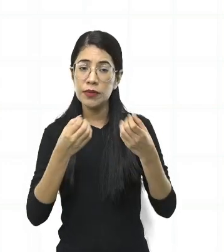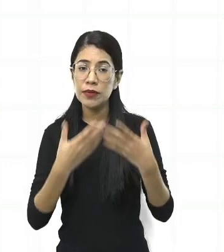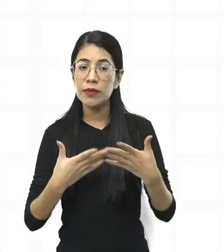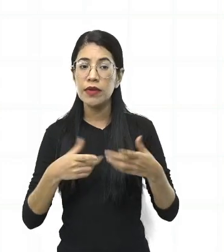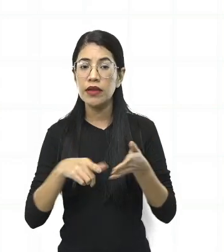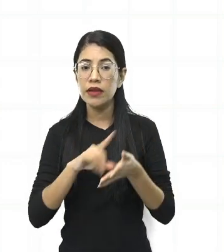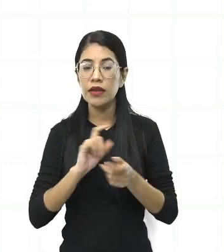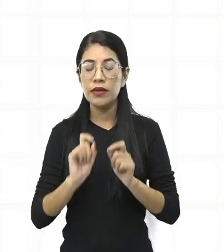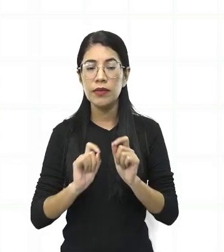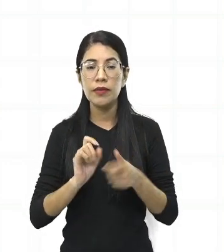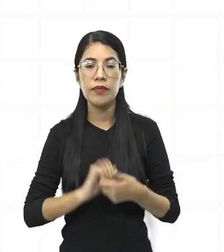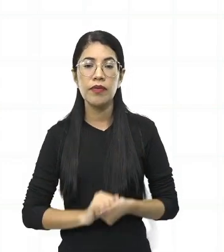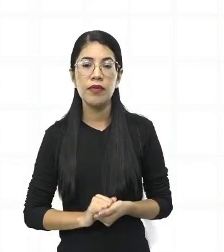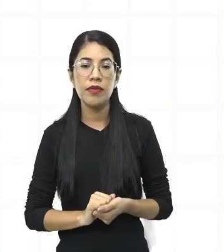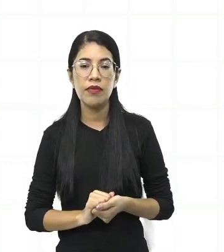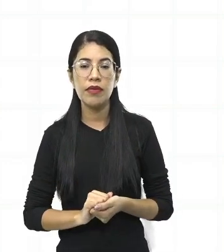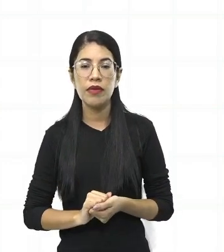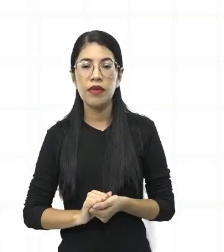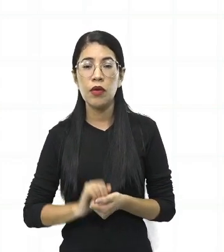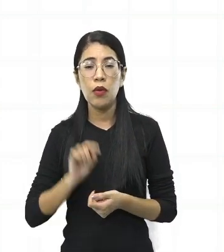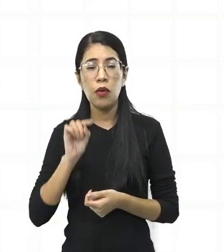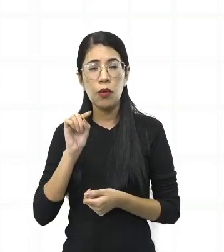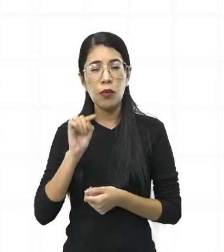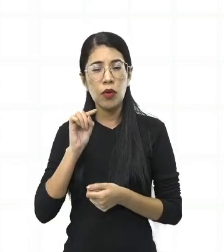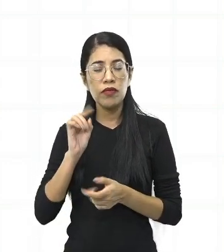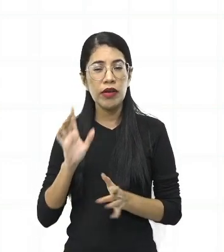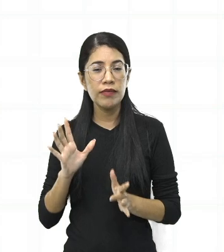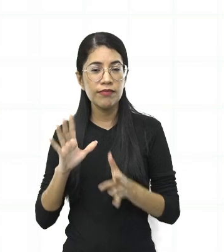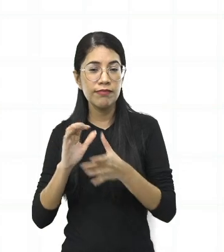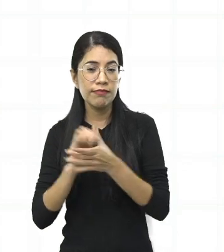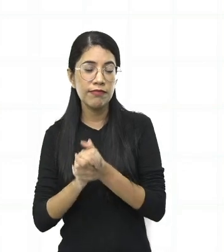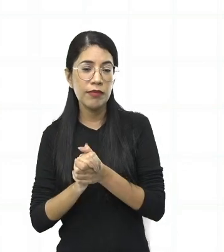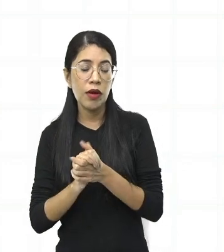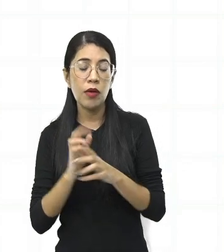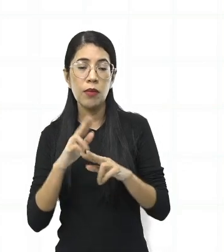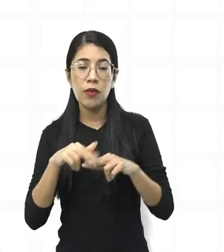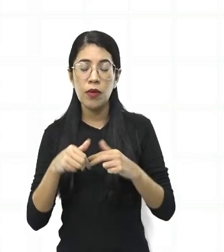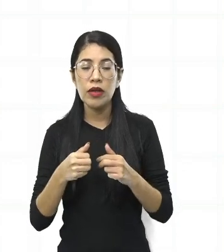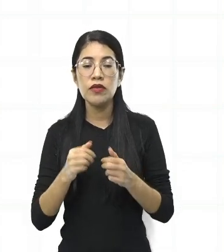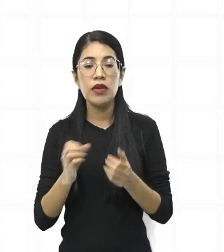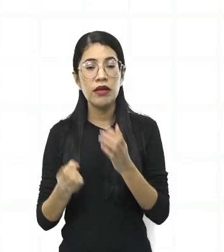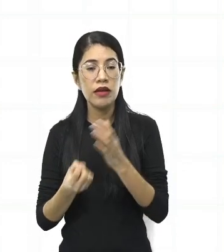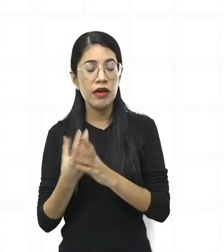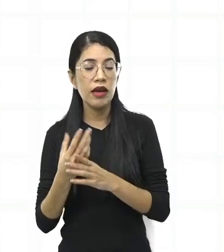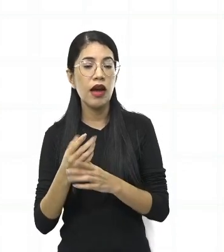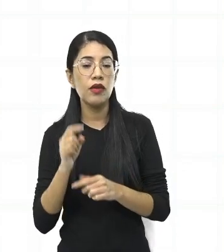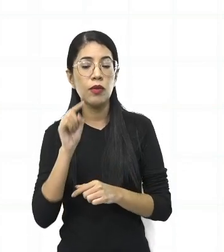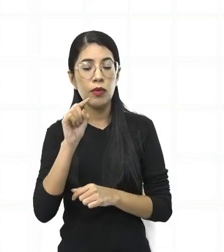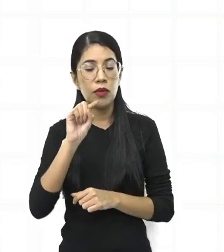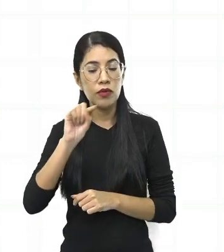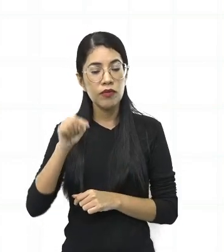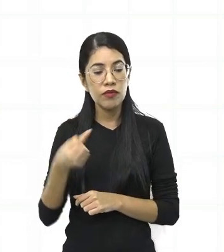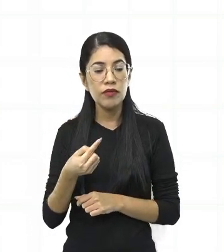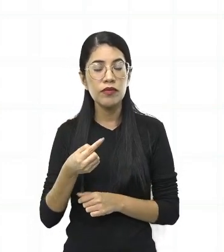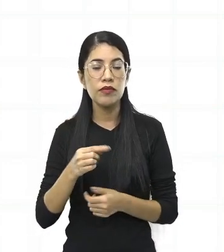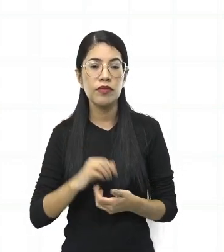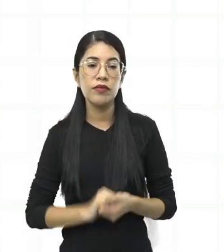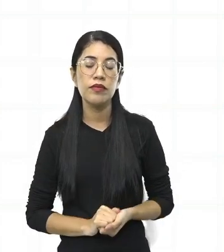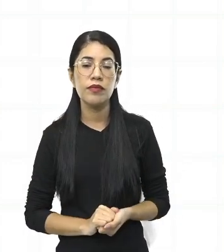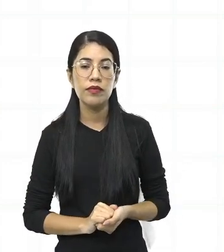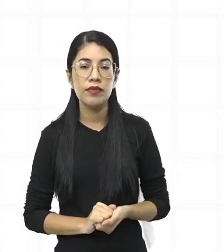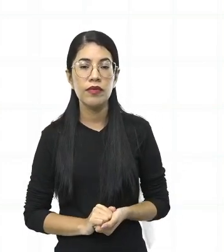ó. Saltou lá na vírgula, por isso que nasceu quem? O ponto e vírgula, rapaz. Sabia que aquela briga